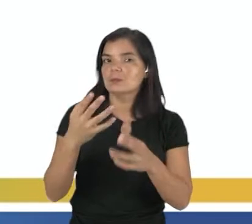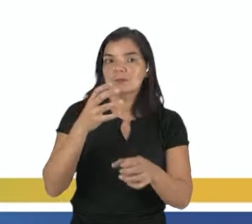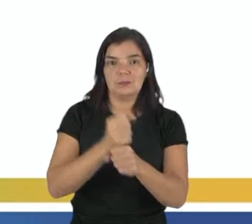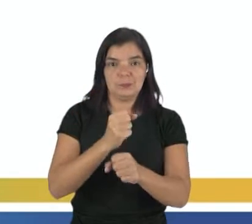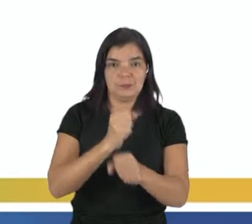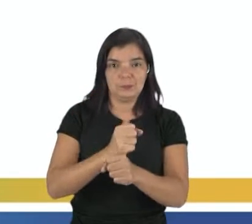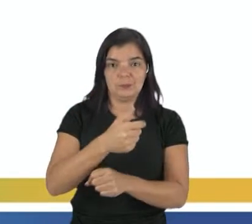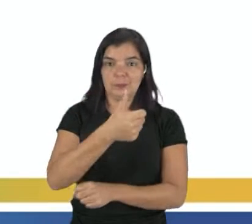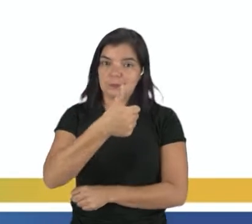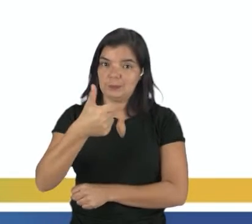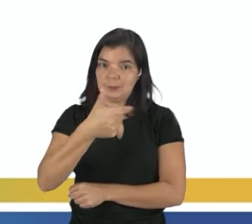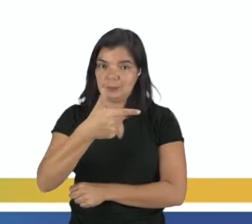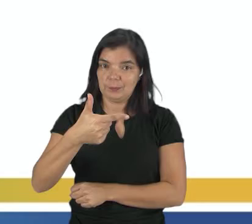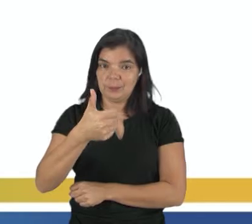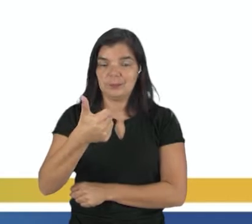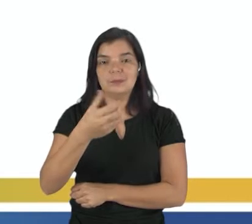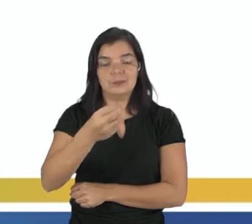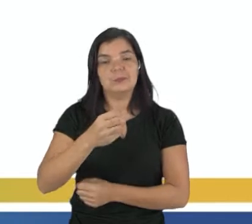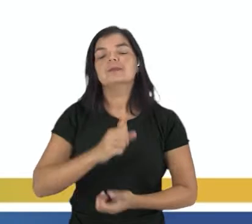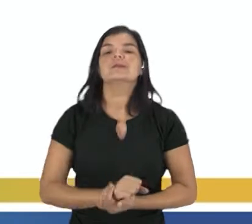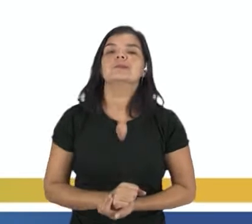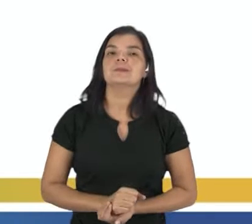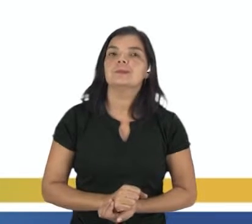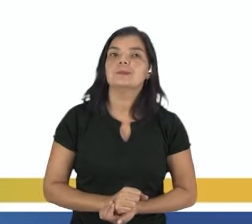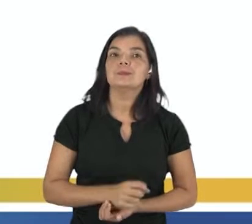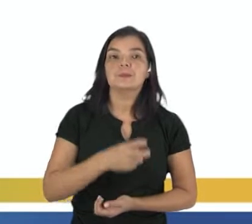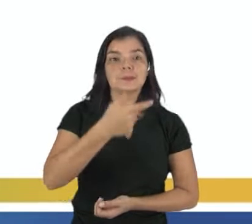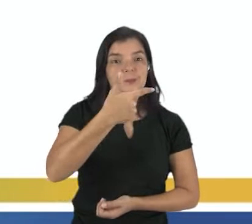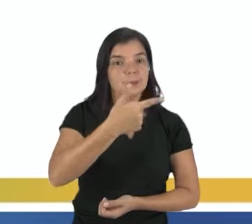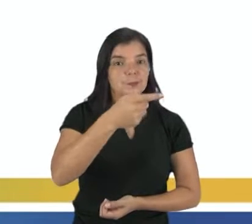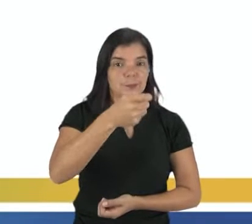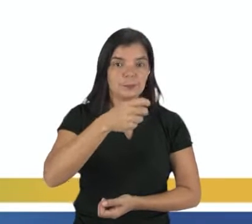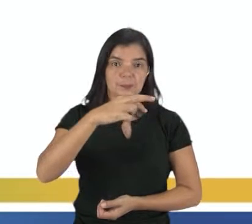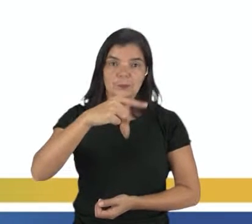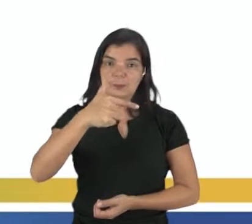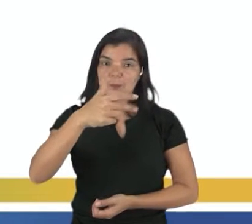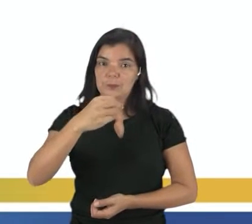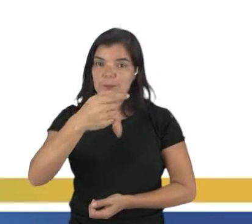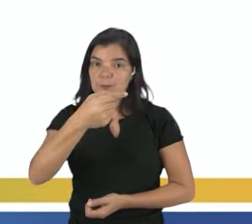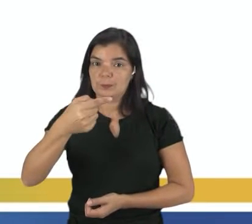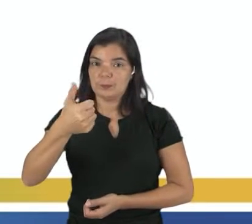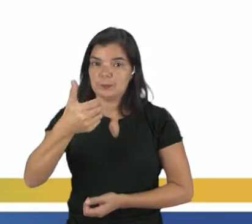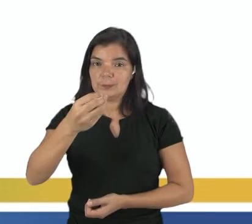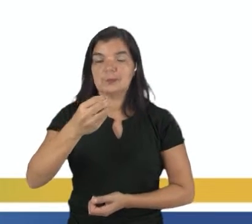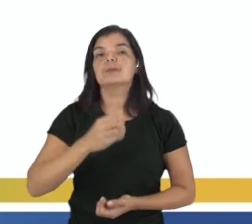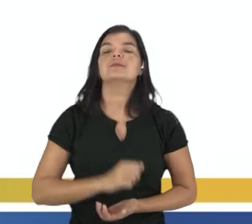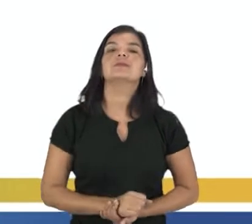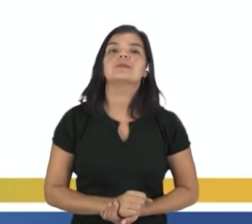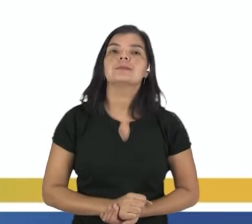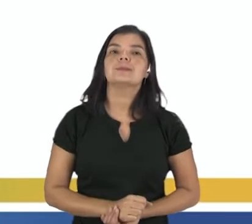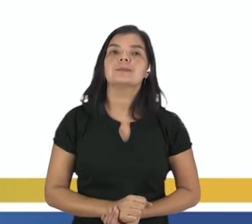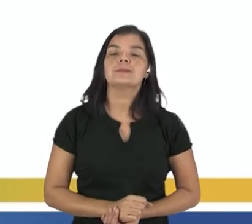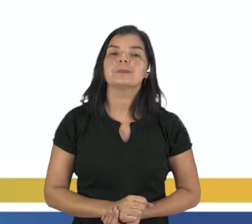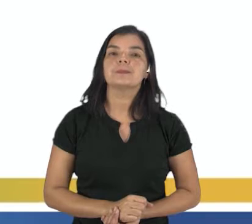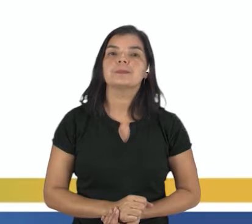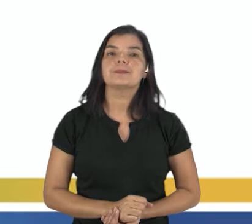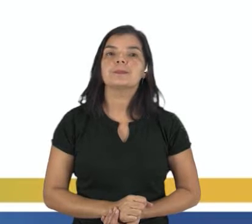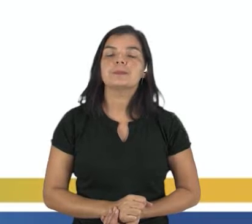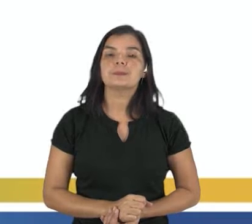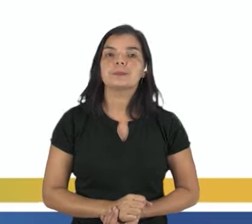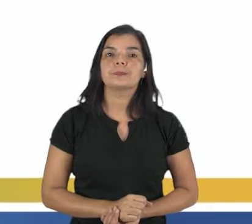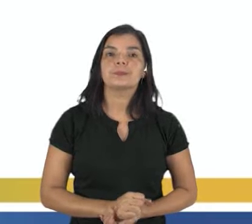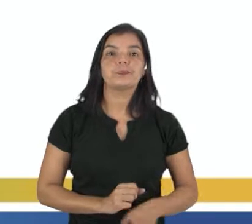somar -16 dos dois lados então 2x = 20 - 16 do lado